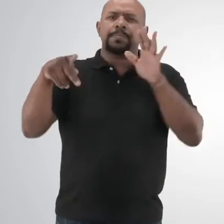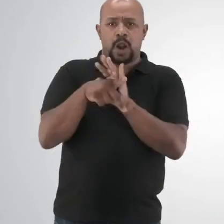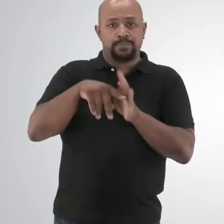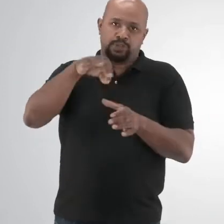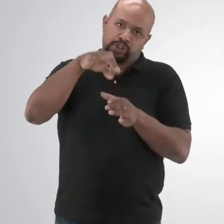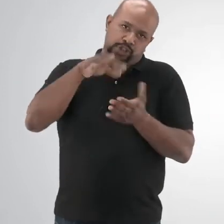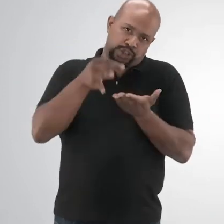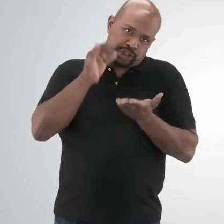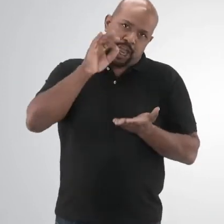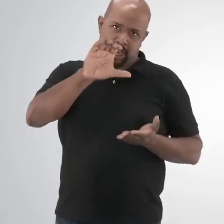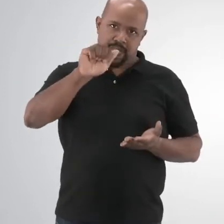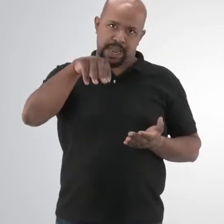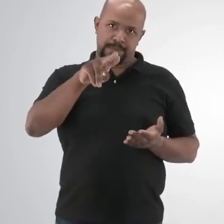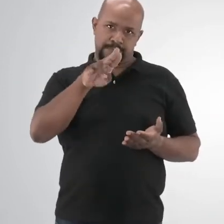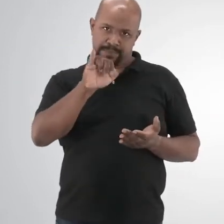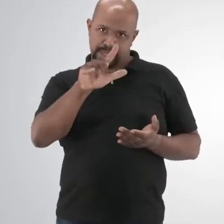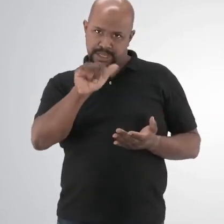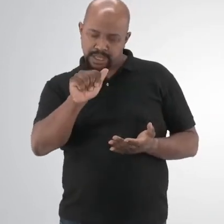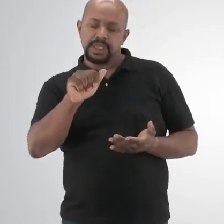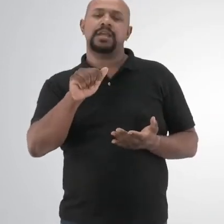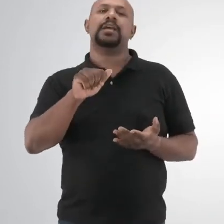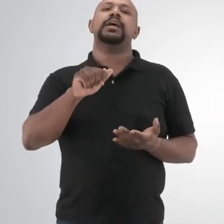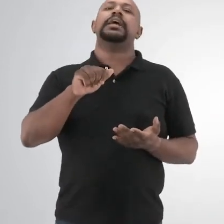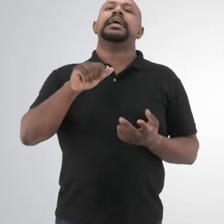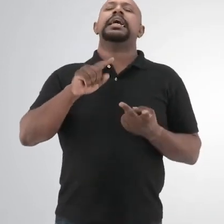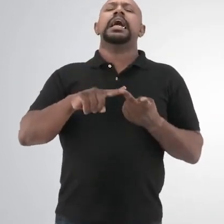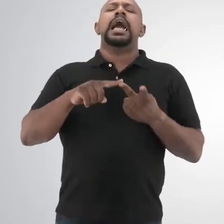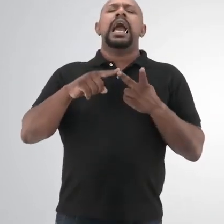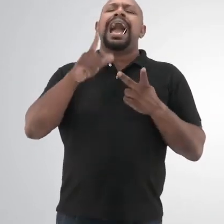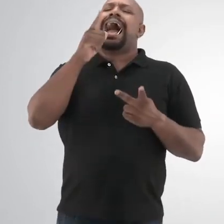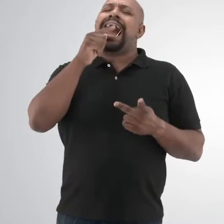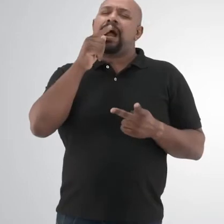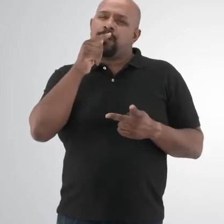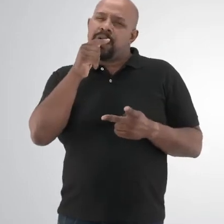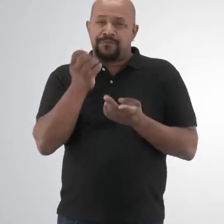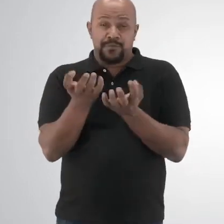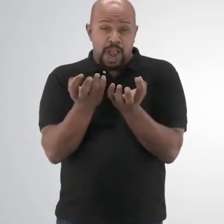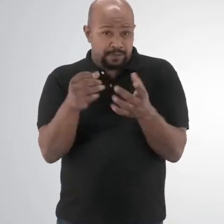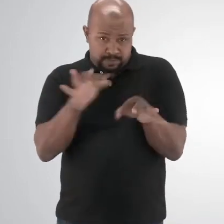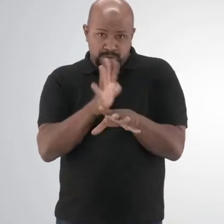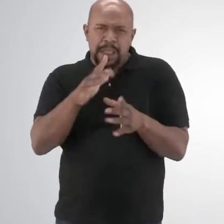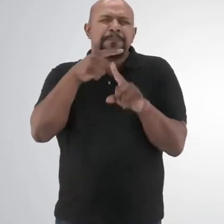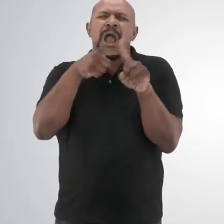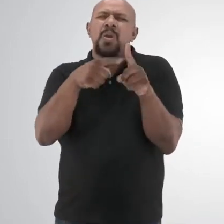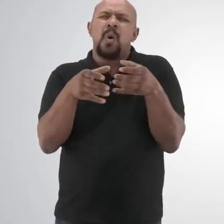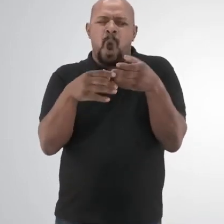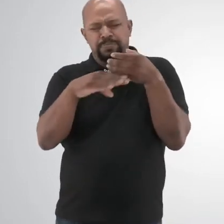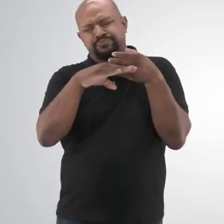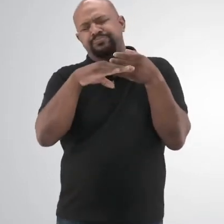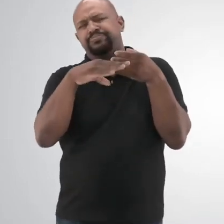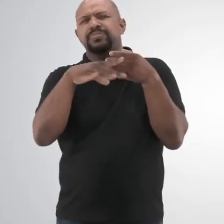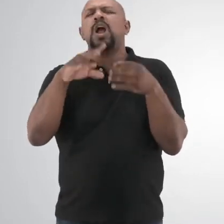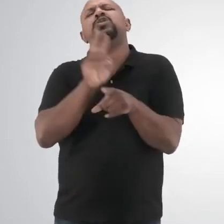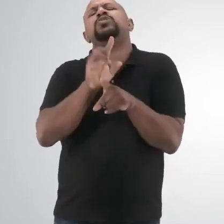sachêzinho, né, de chá de camomila, tá? Mostra um sachê. É um meio copo de água fervida. Você vai fazer